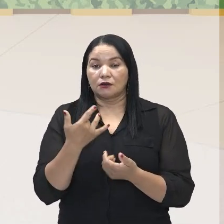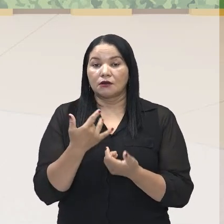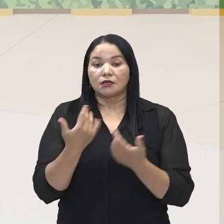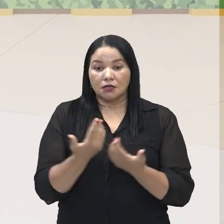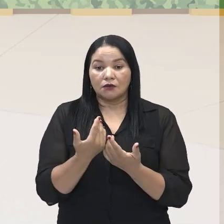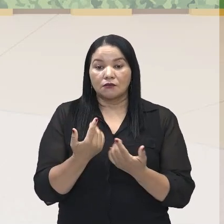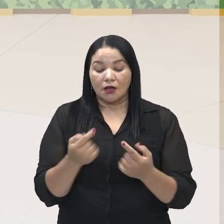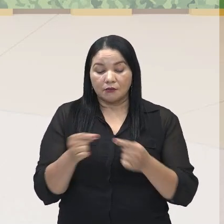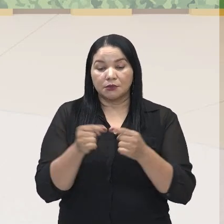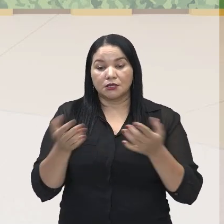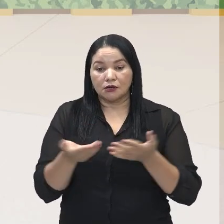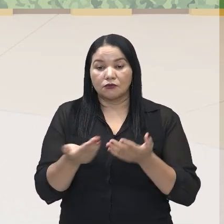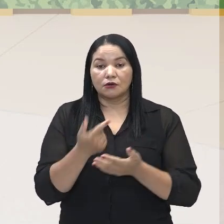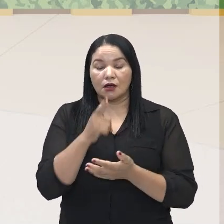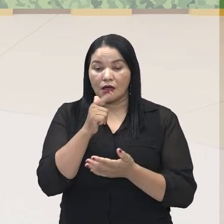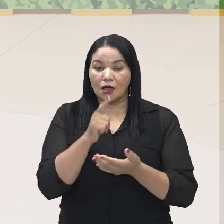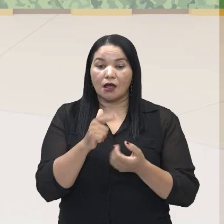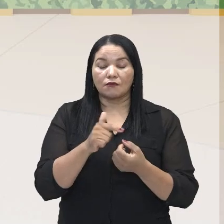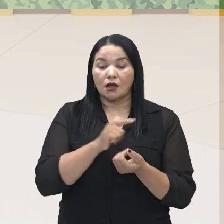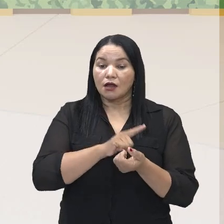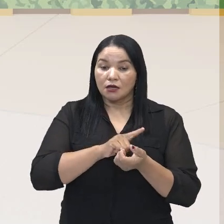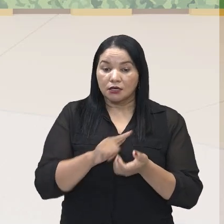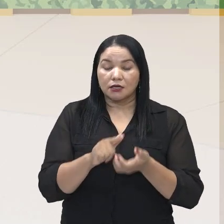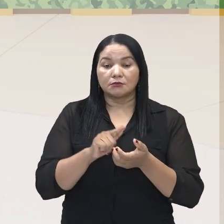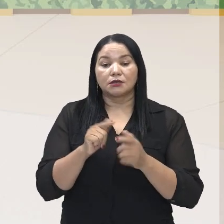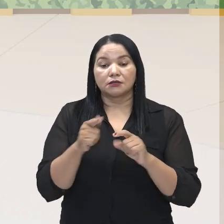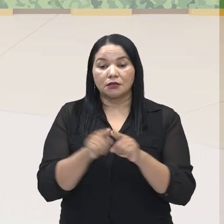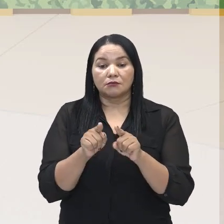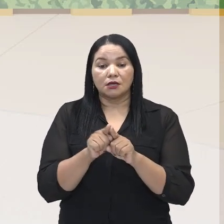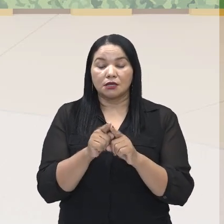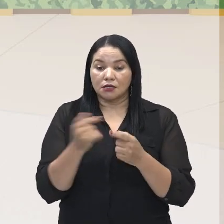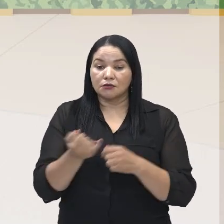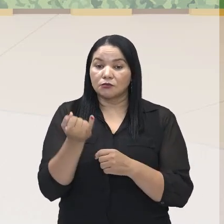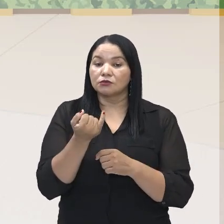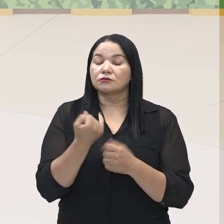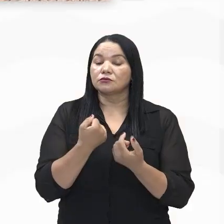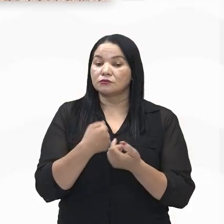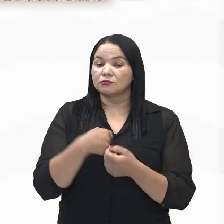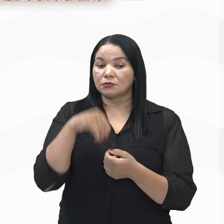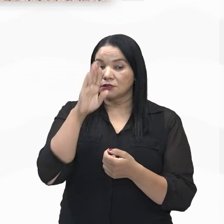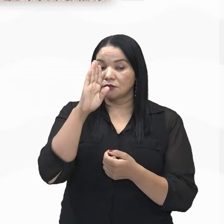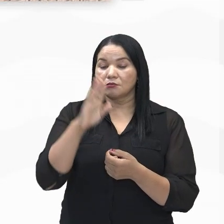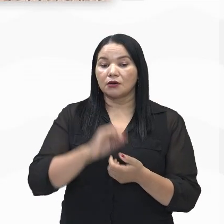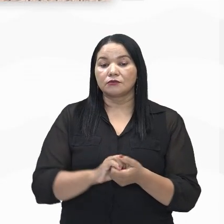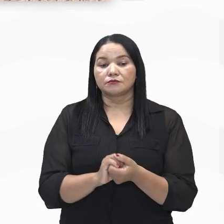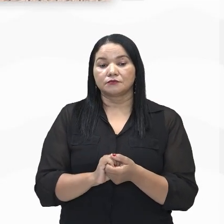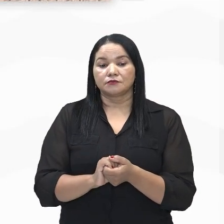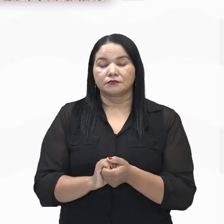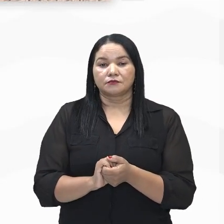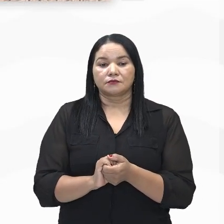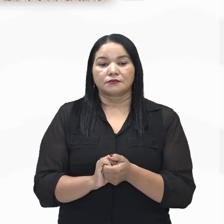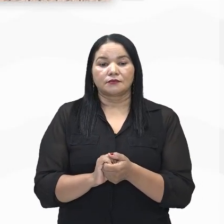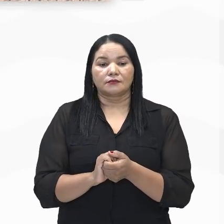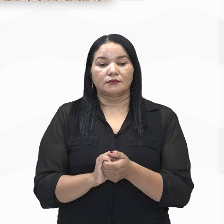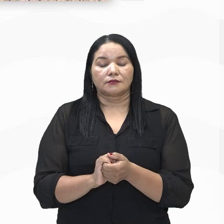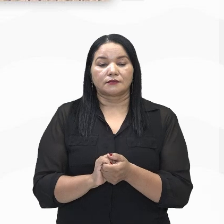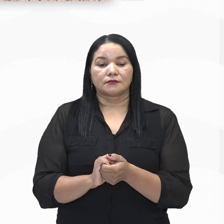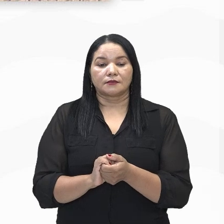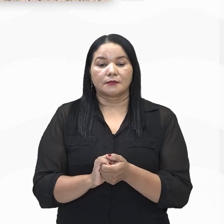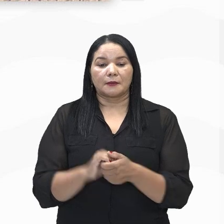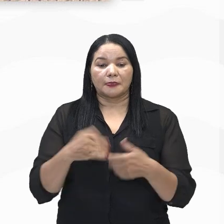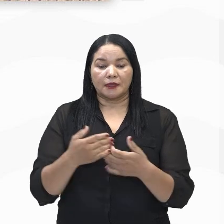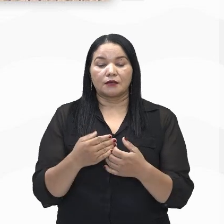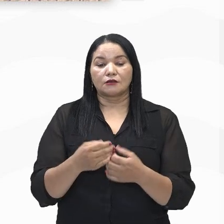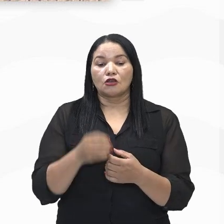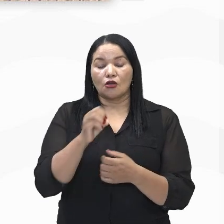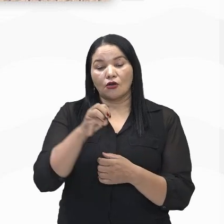e saneamento é uma das partes principais disso. Vamos dar uma olhada. Então, segundo a